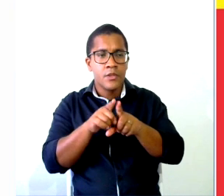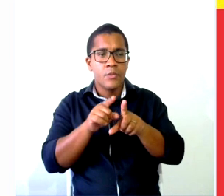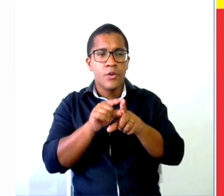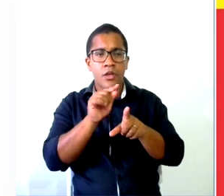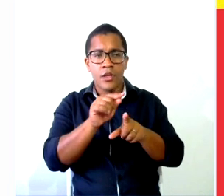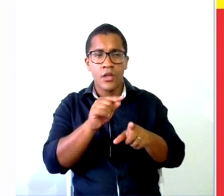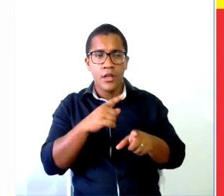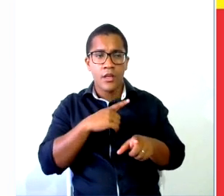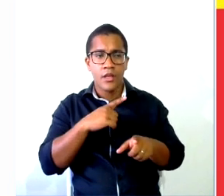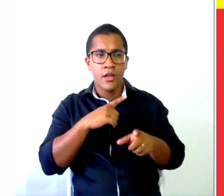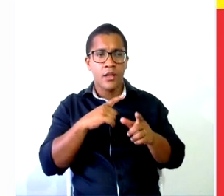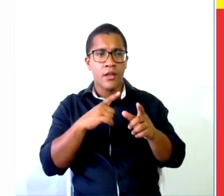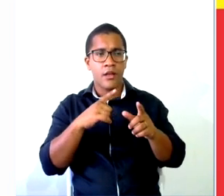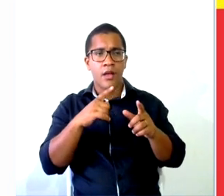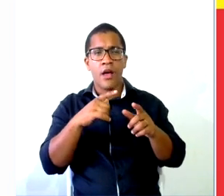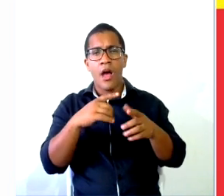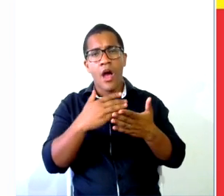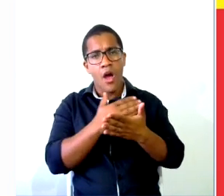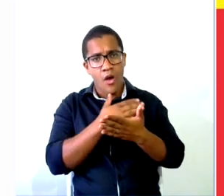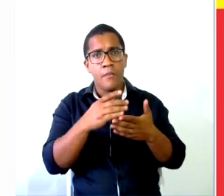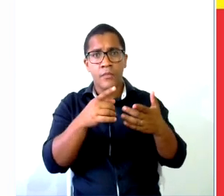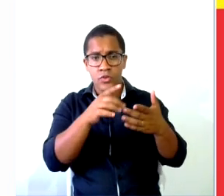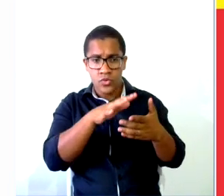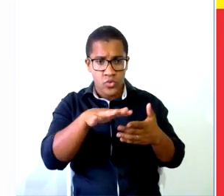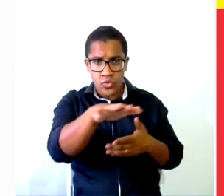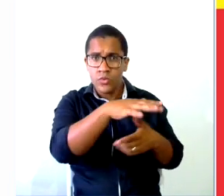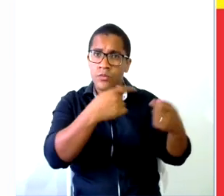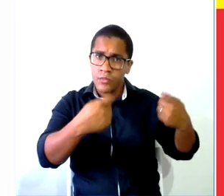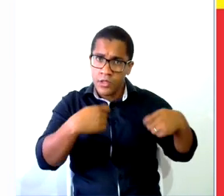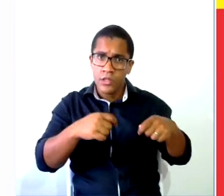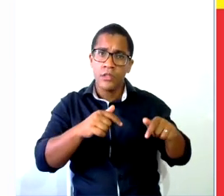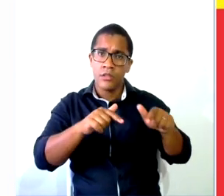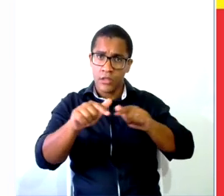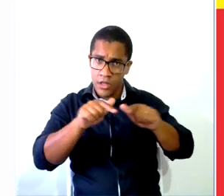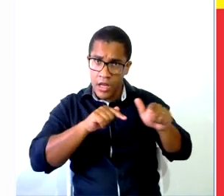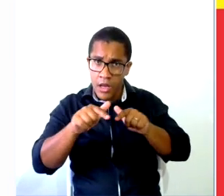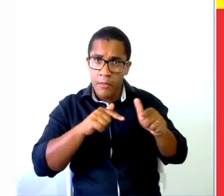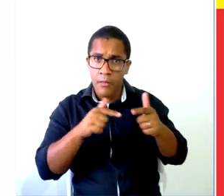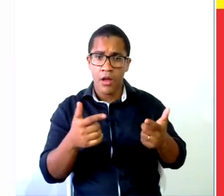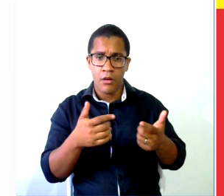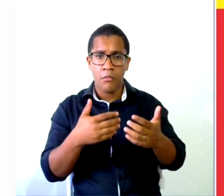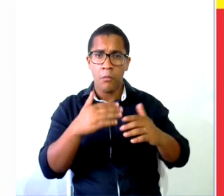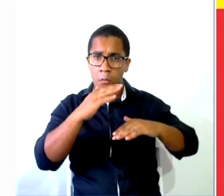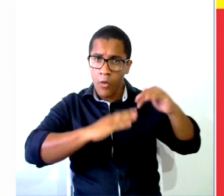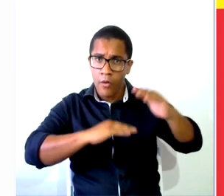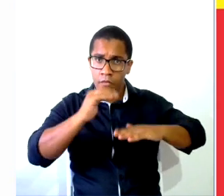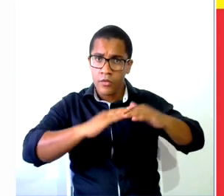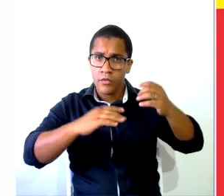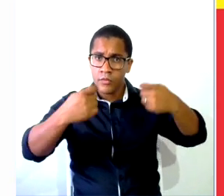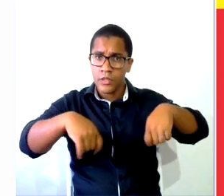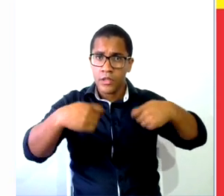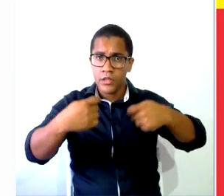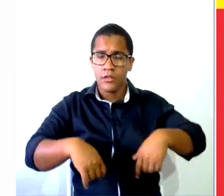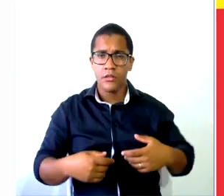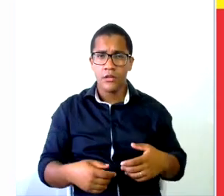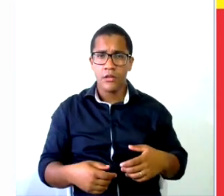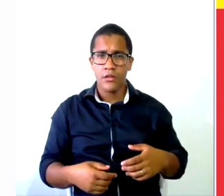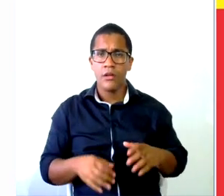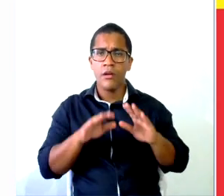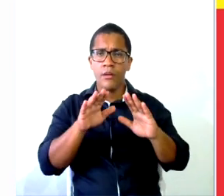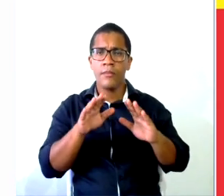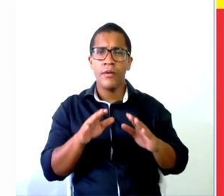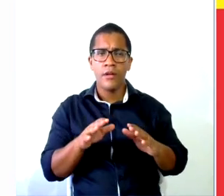cidadãos deveriam ter uma profissão ou ocupação. Aliás, um